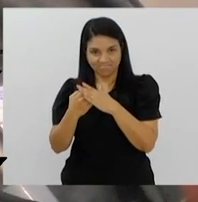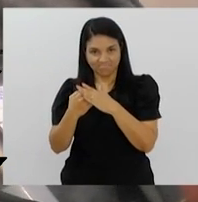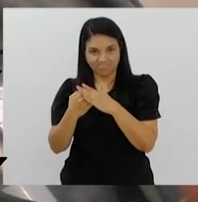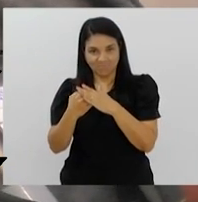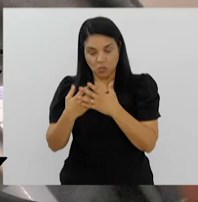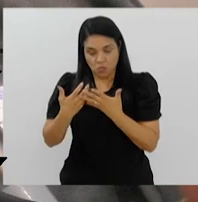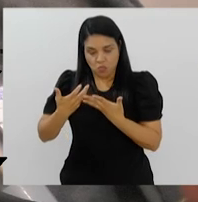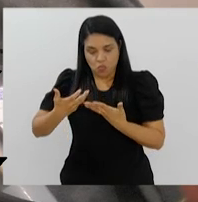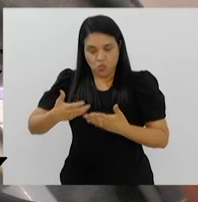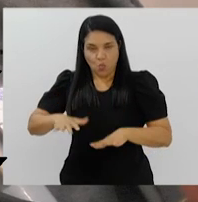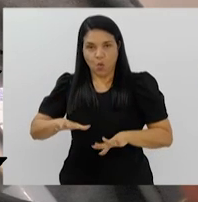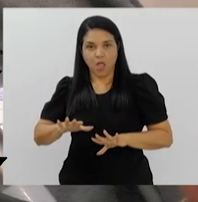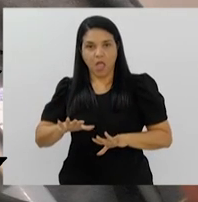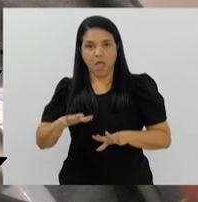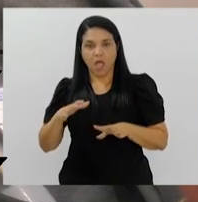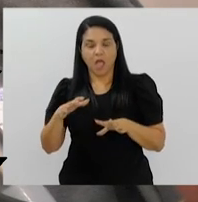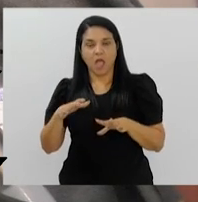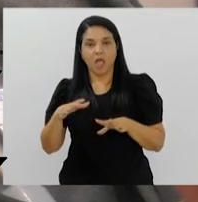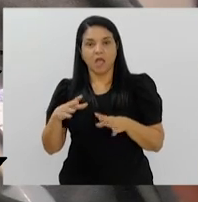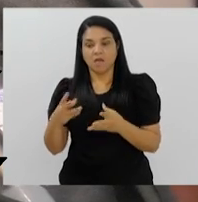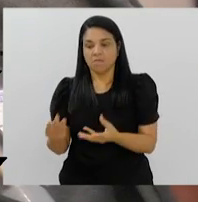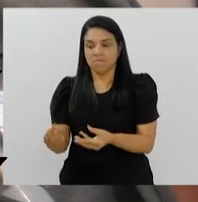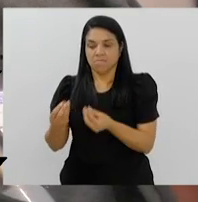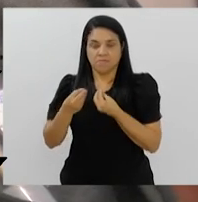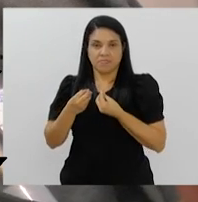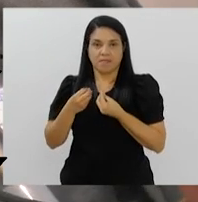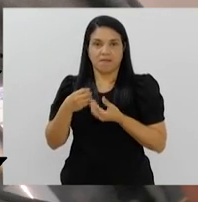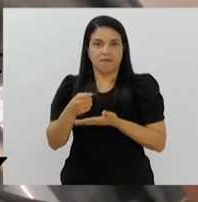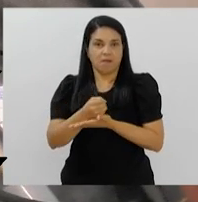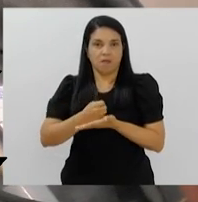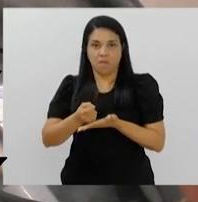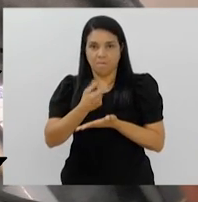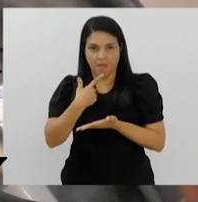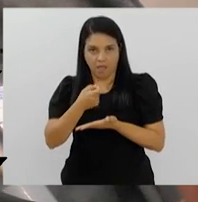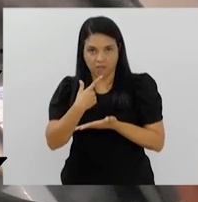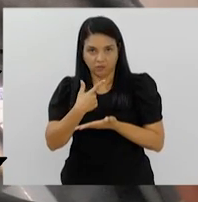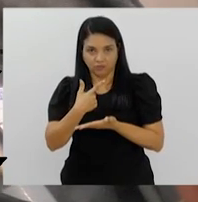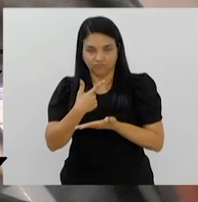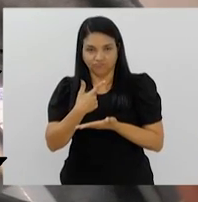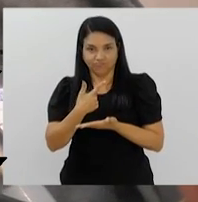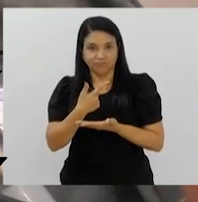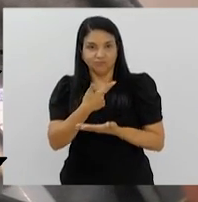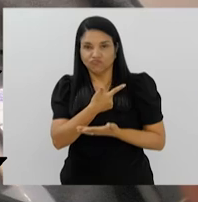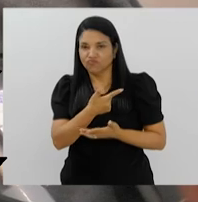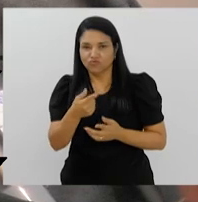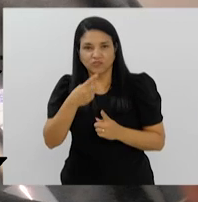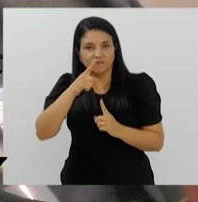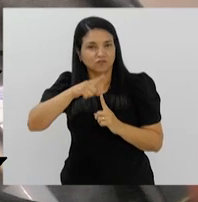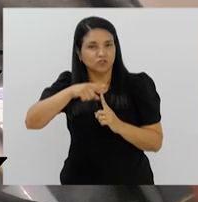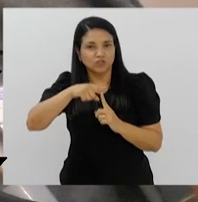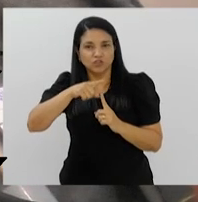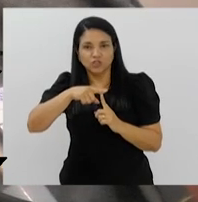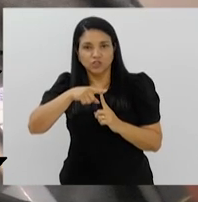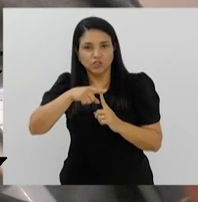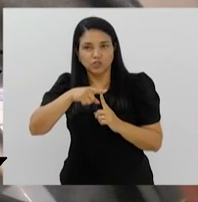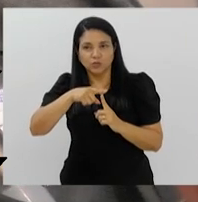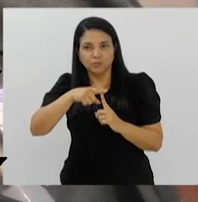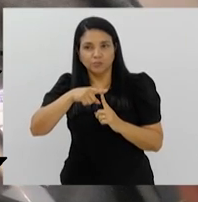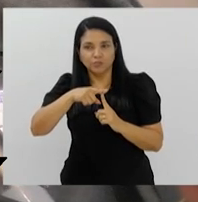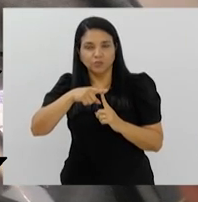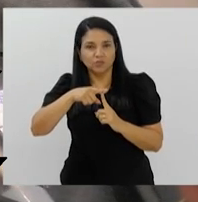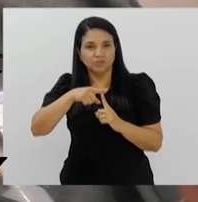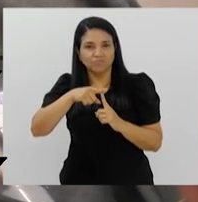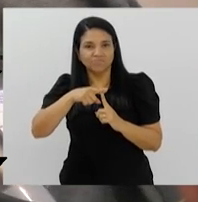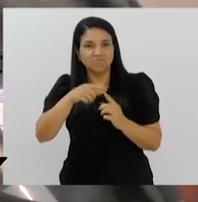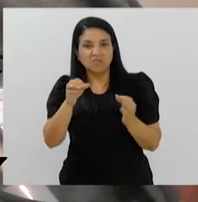a me dar a medicação não houve nenhum tipo de Ret tratativa contra essa